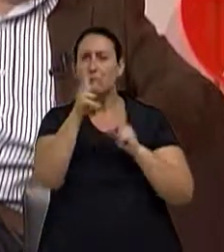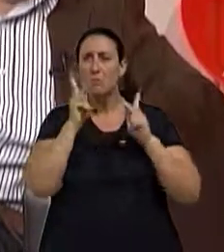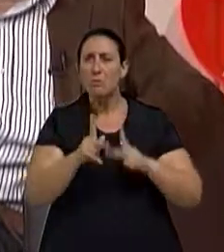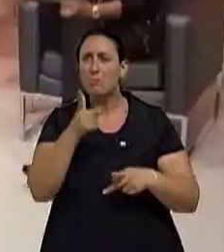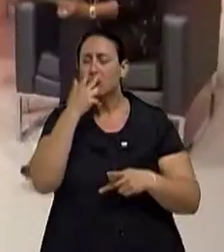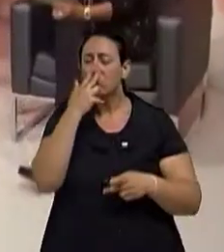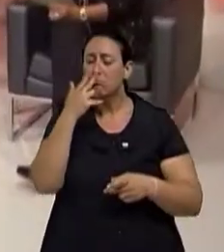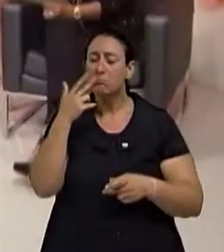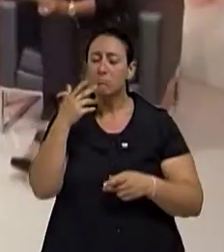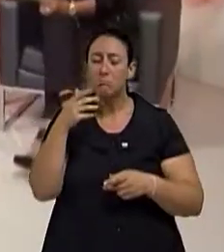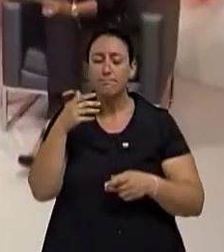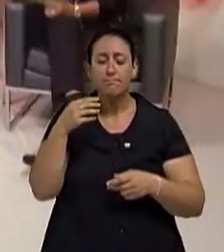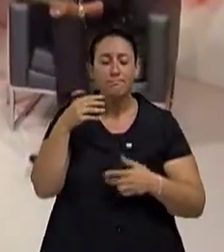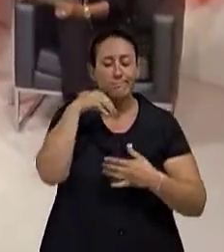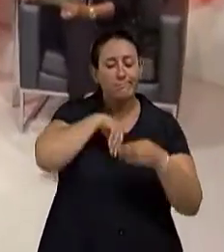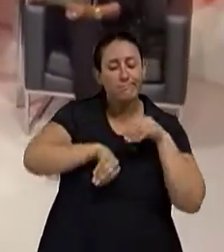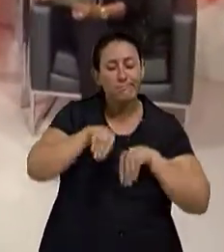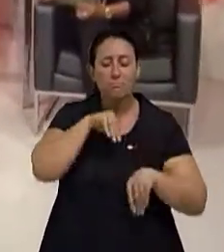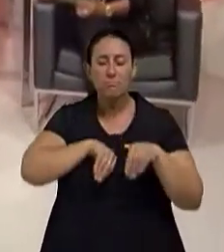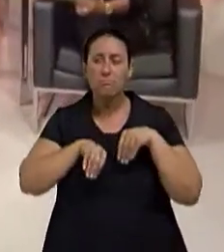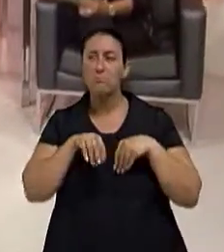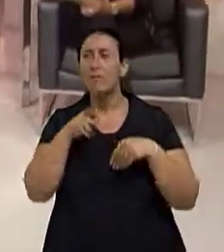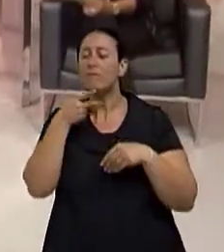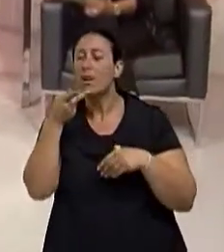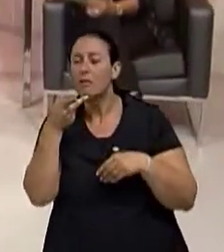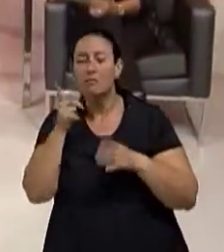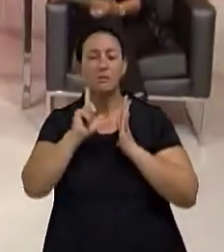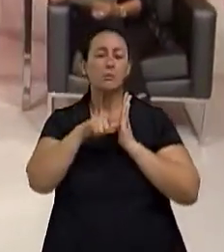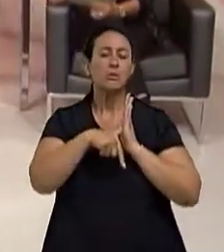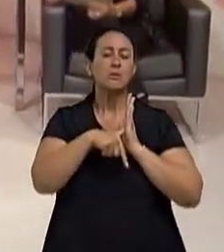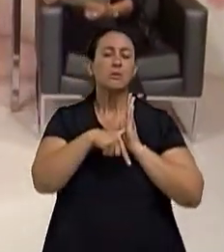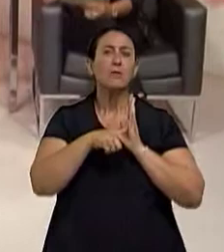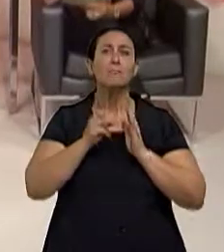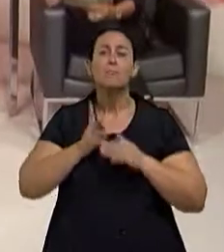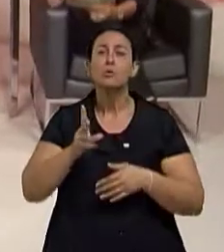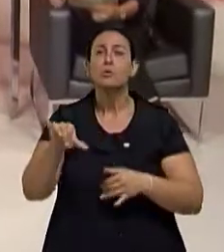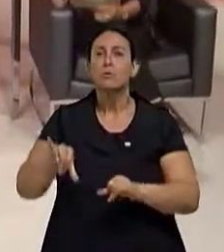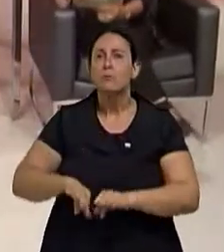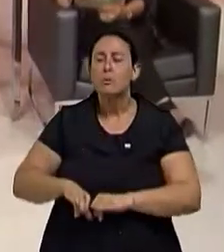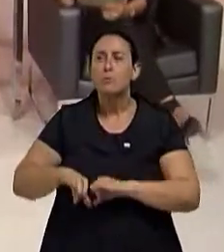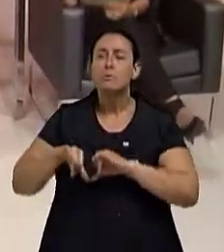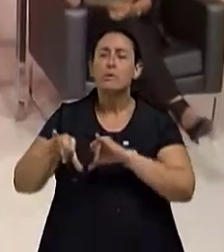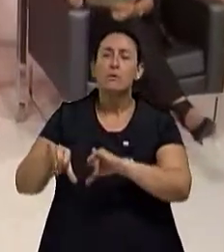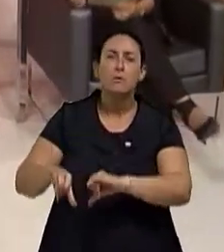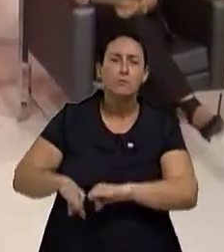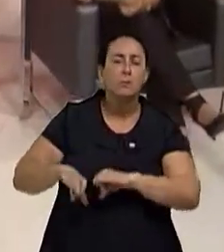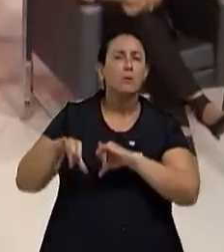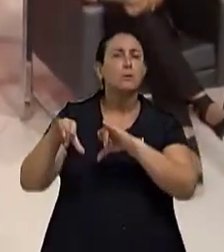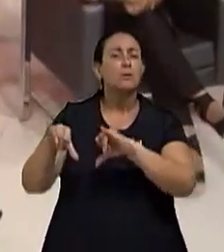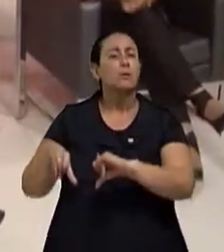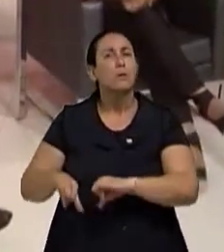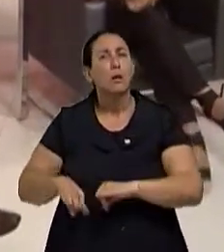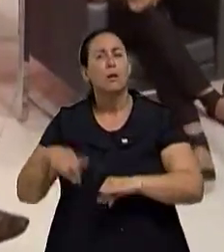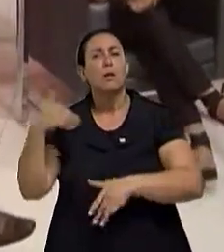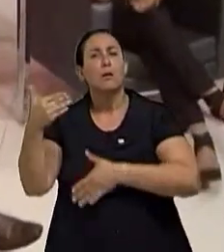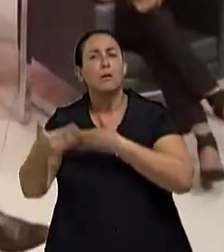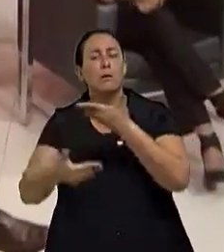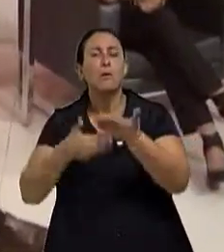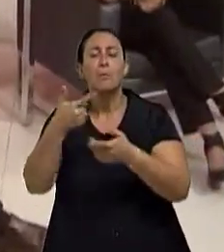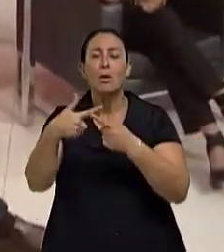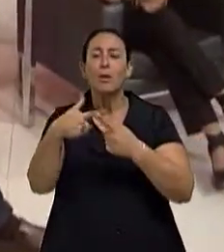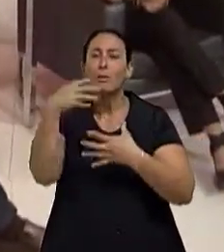cessar durante um tempo, mas ela vai voltar. Porque o sofrimento dela vai começar a ficar mais exposto dentro de